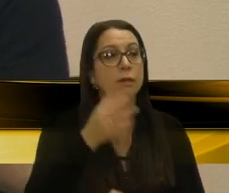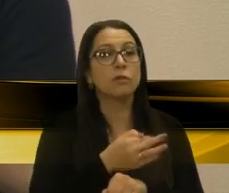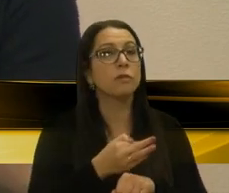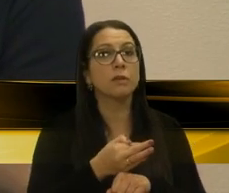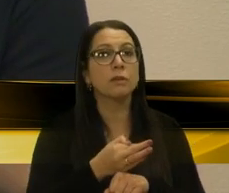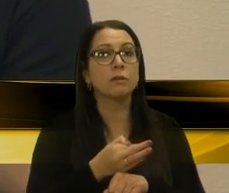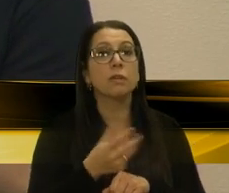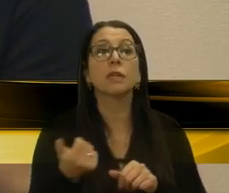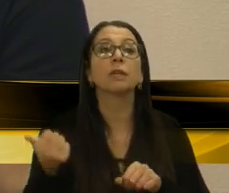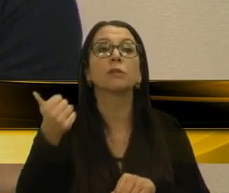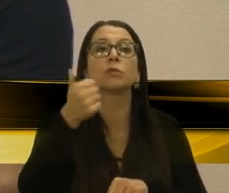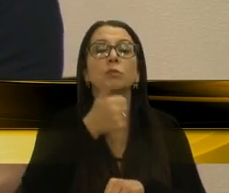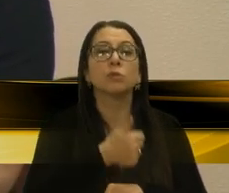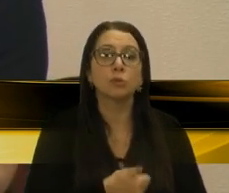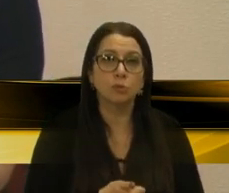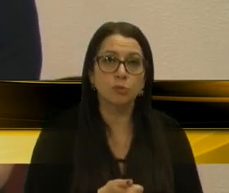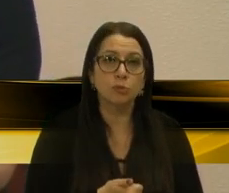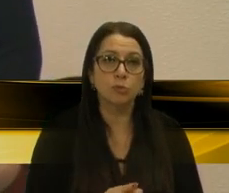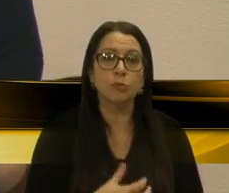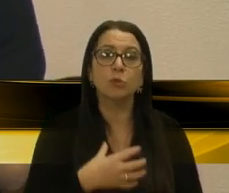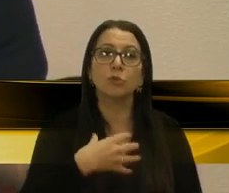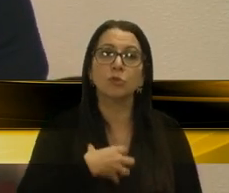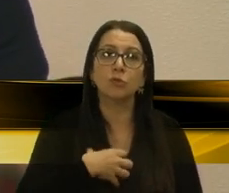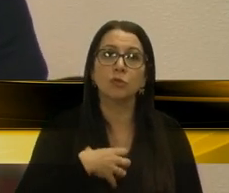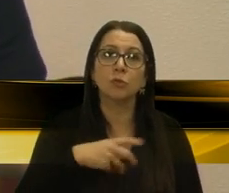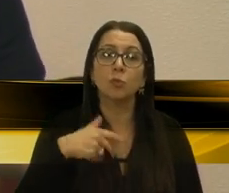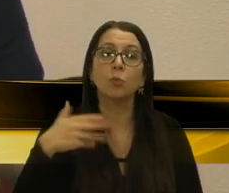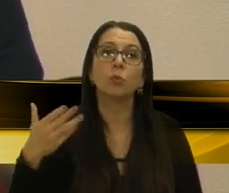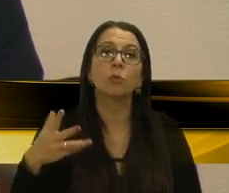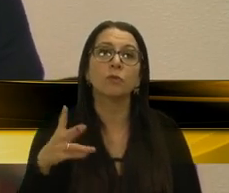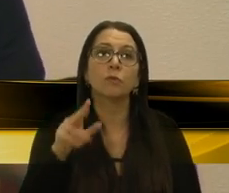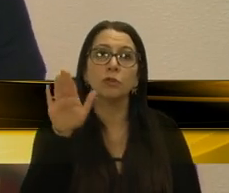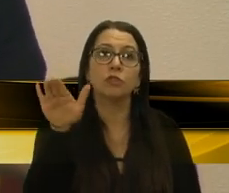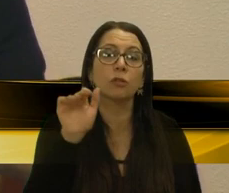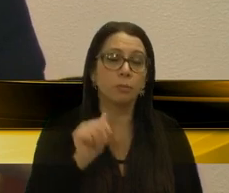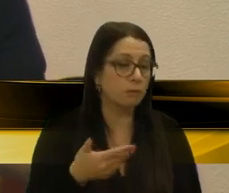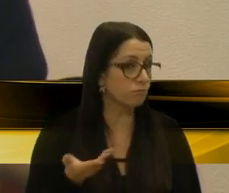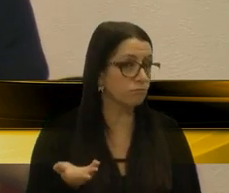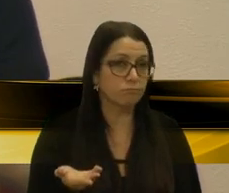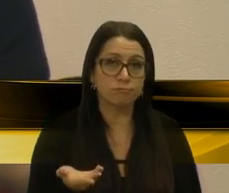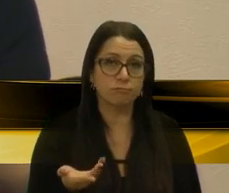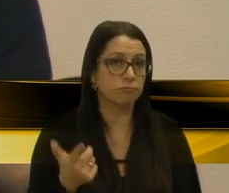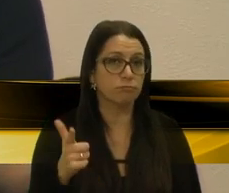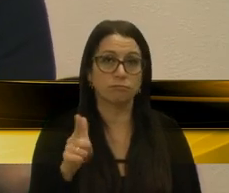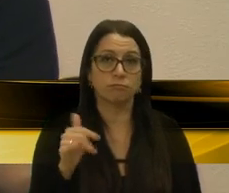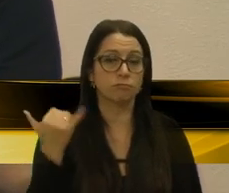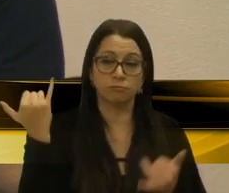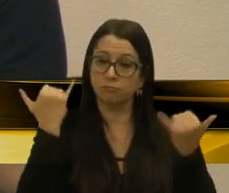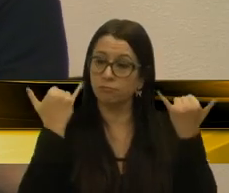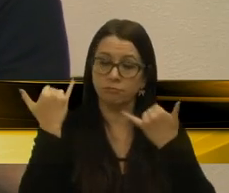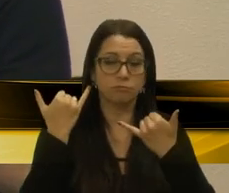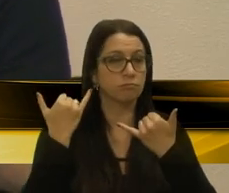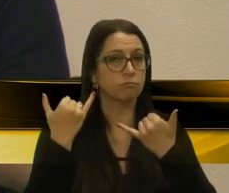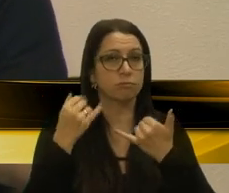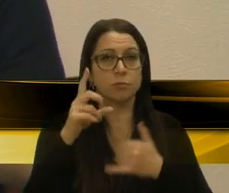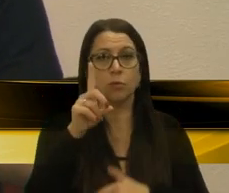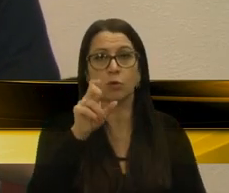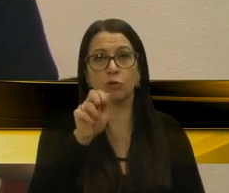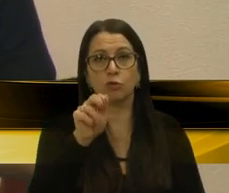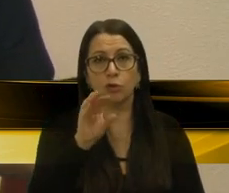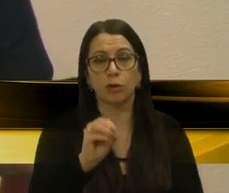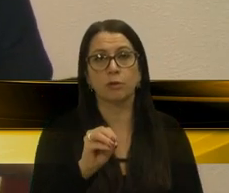Quem é o seu substituto e de que forma, a partir de quando vai ser nomeado? Nós não temos essa informação no Diário Oficial Eletrônico. O